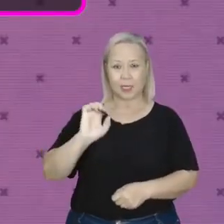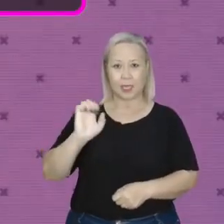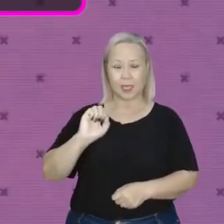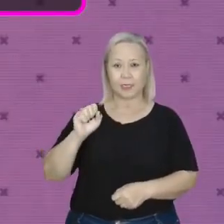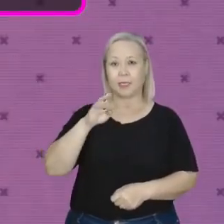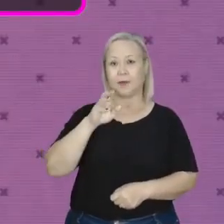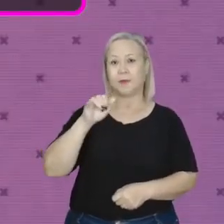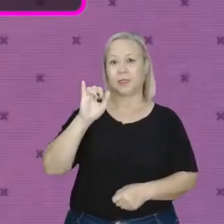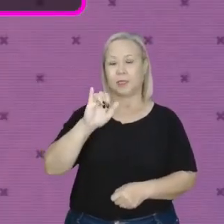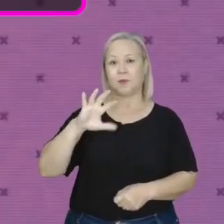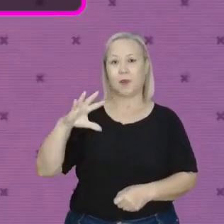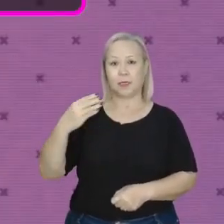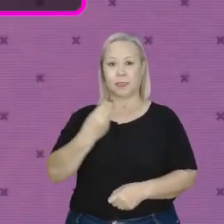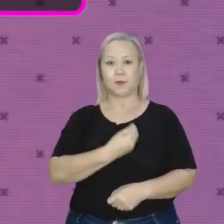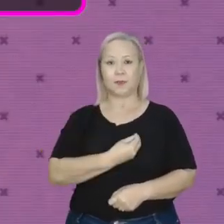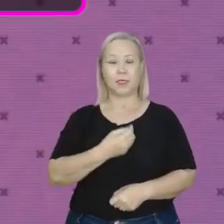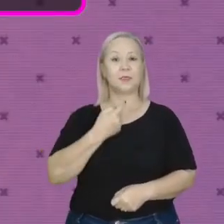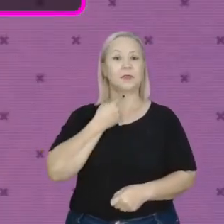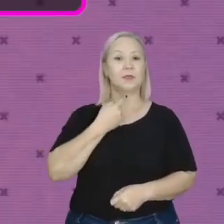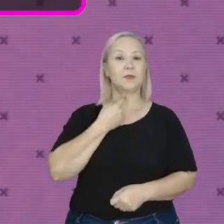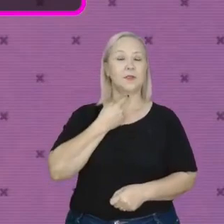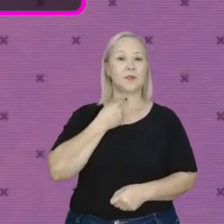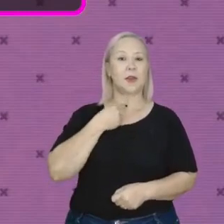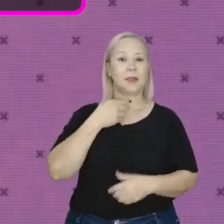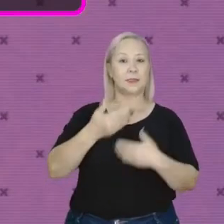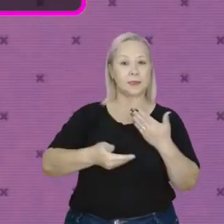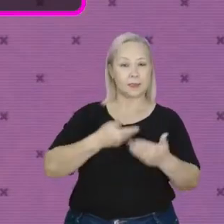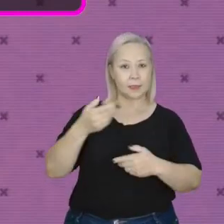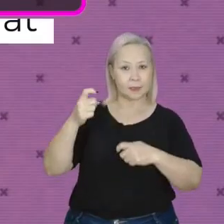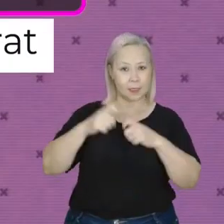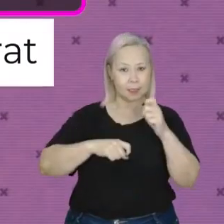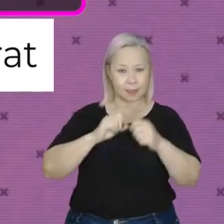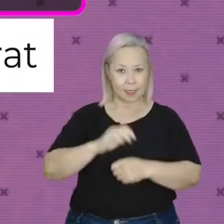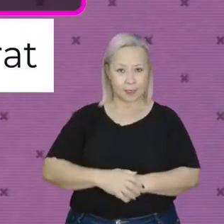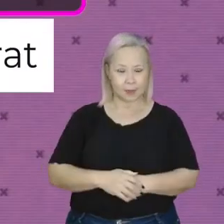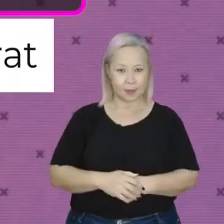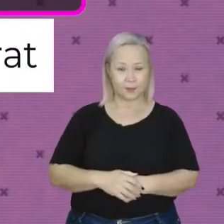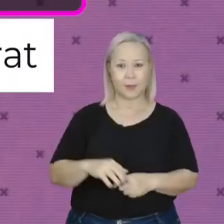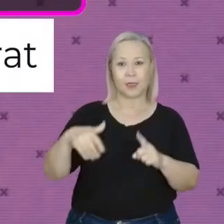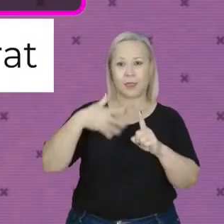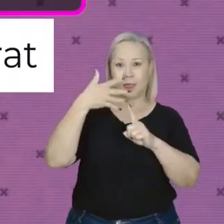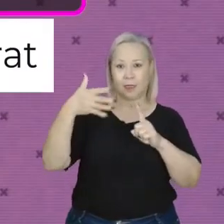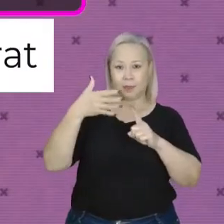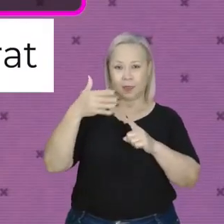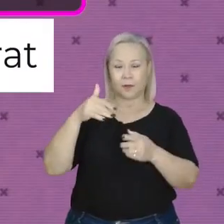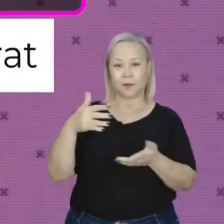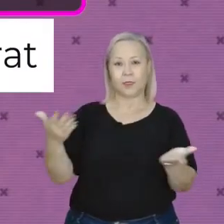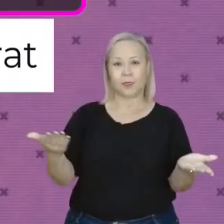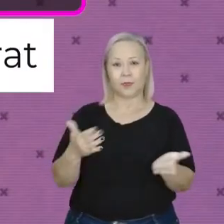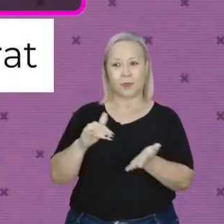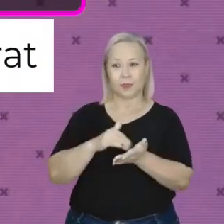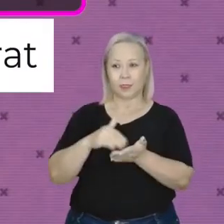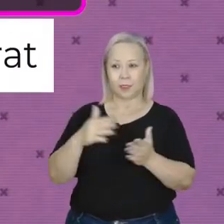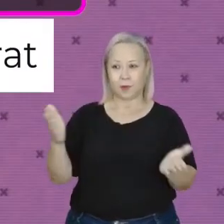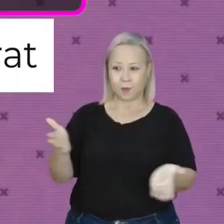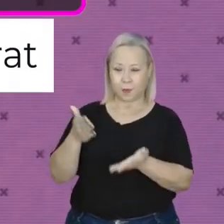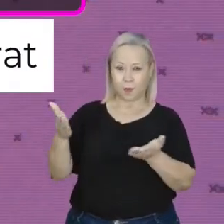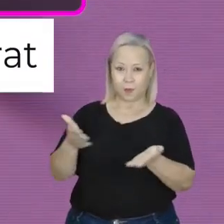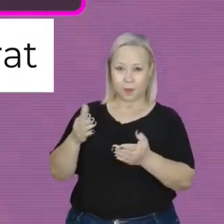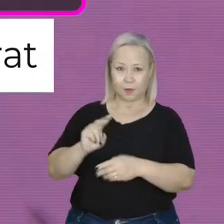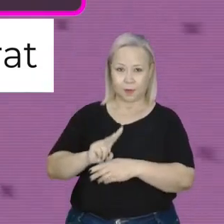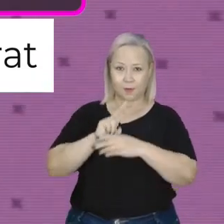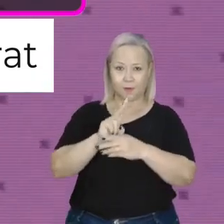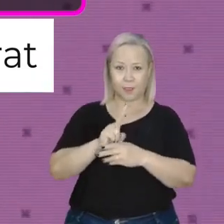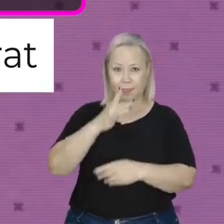Bissexuais, Travestis, Transsexuais e Intersexos, a BGLT, e a atual secretária nacional de Promoção de Defesa das